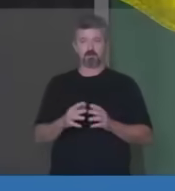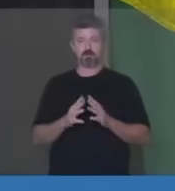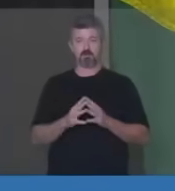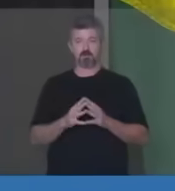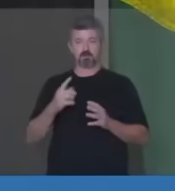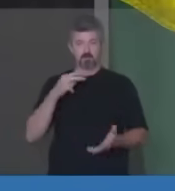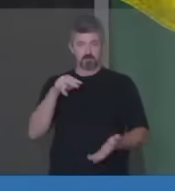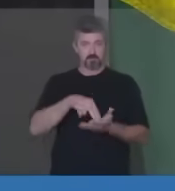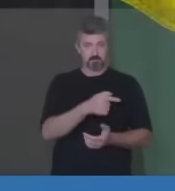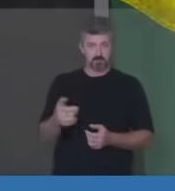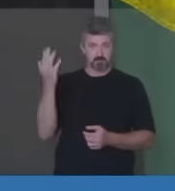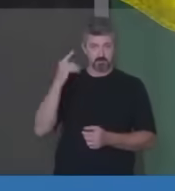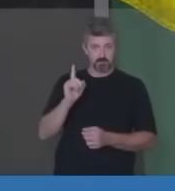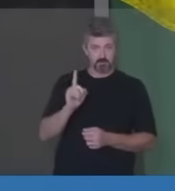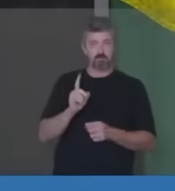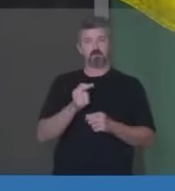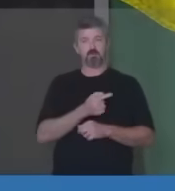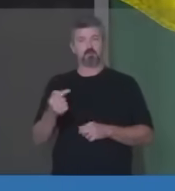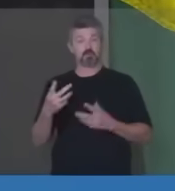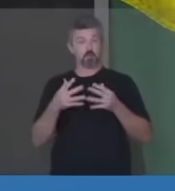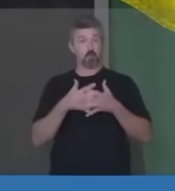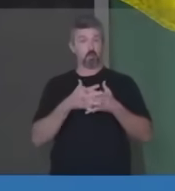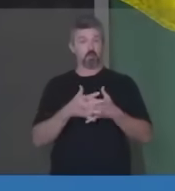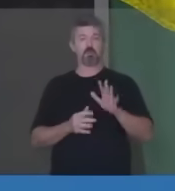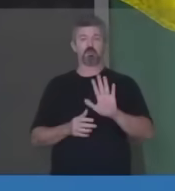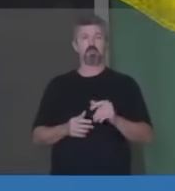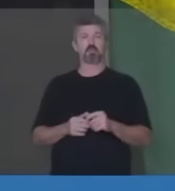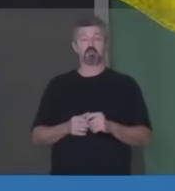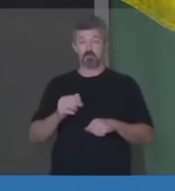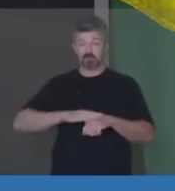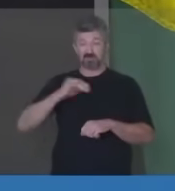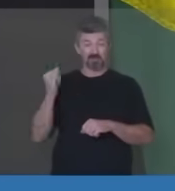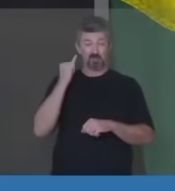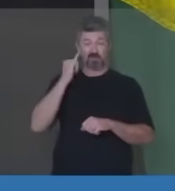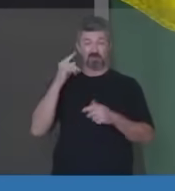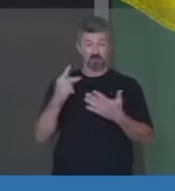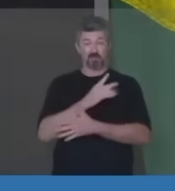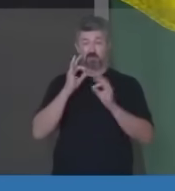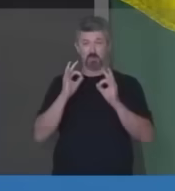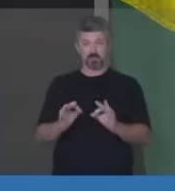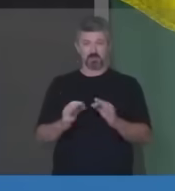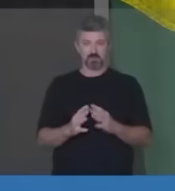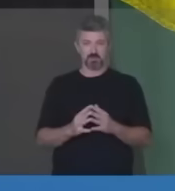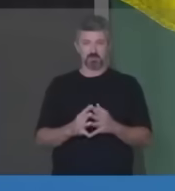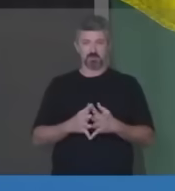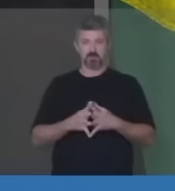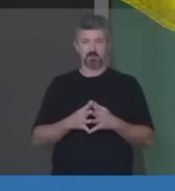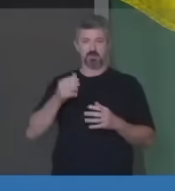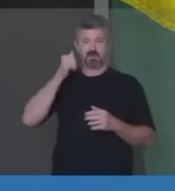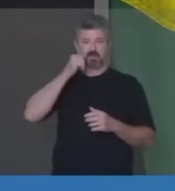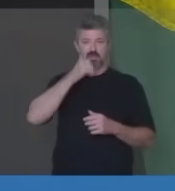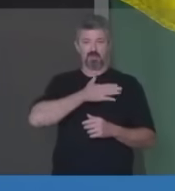Não estivemos aqui na semana passada e foi uma semana muito turbulenta, mas o fato mais emblemático, sem dúvida nenhuma, foi a rainha, a